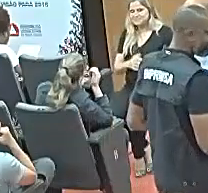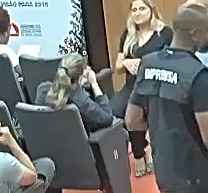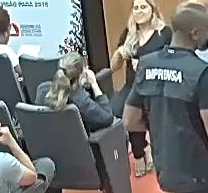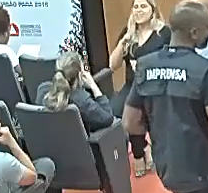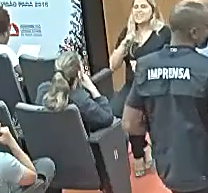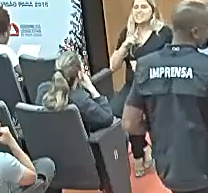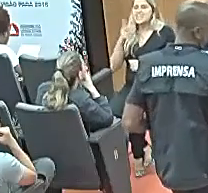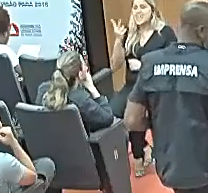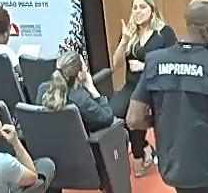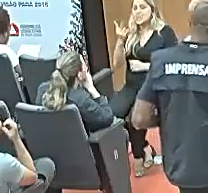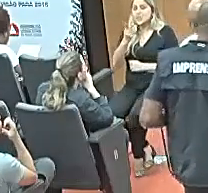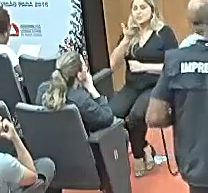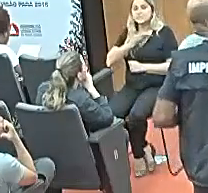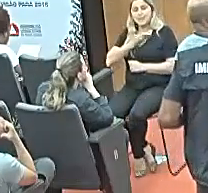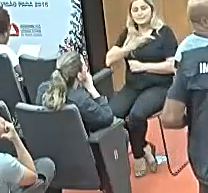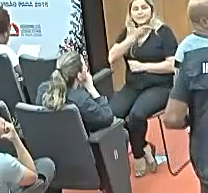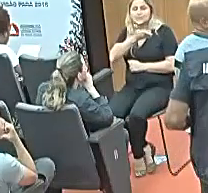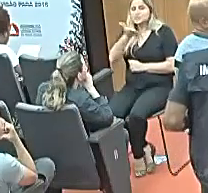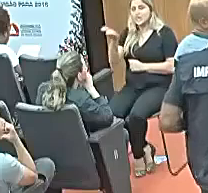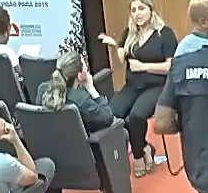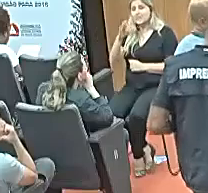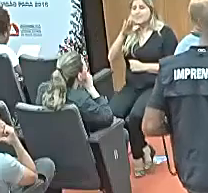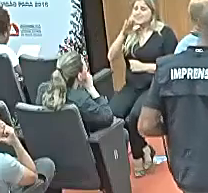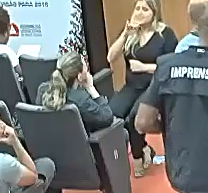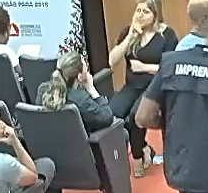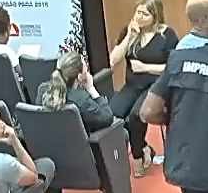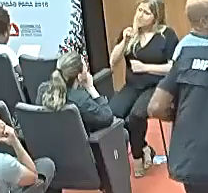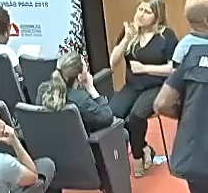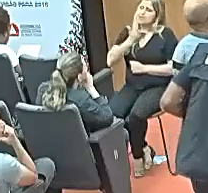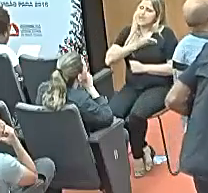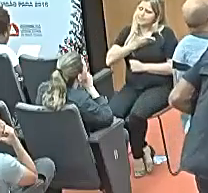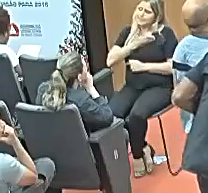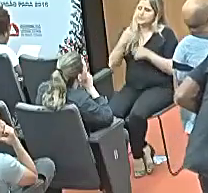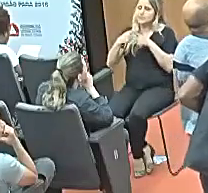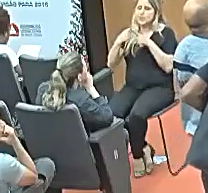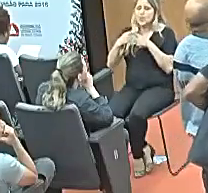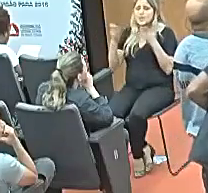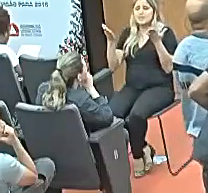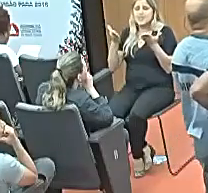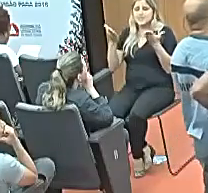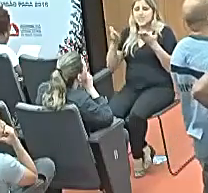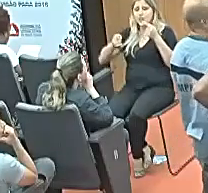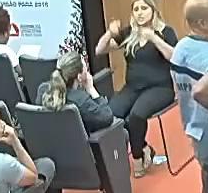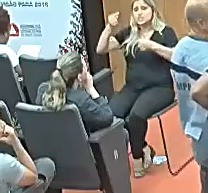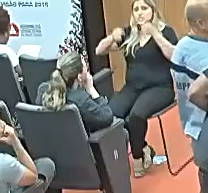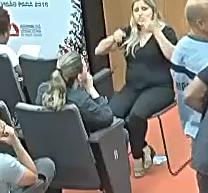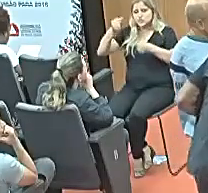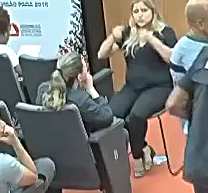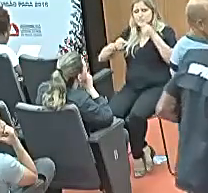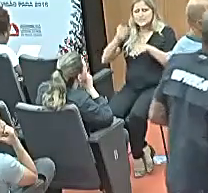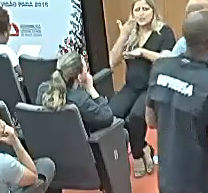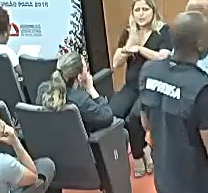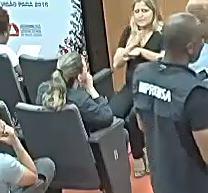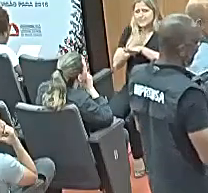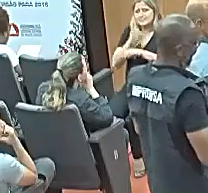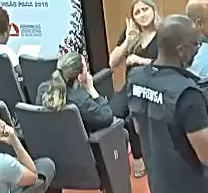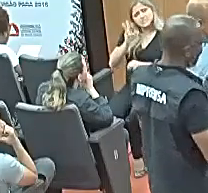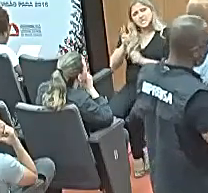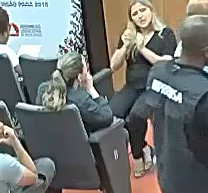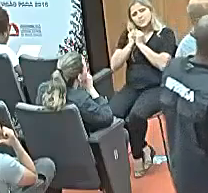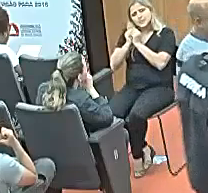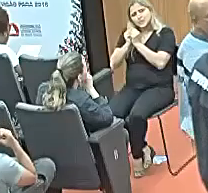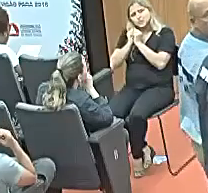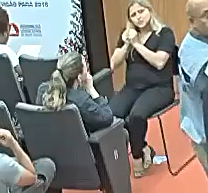colegas porque neste movimento da discussão e da prática da participação sempre estiveram conosco com